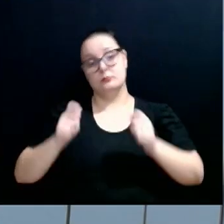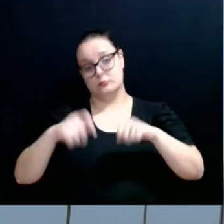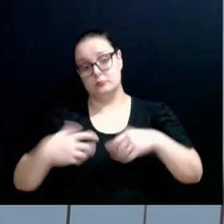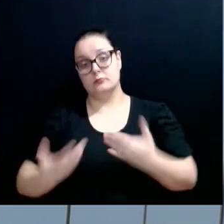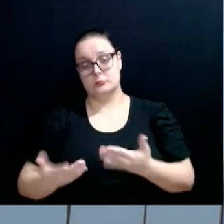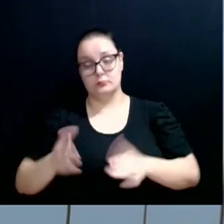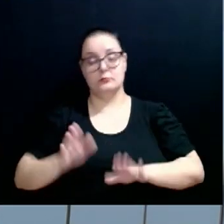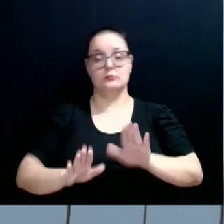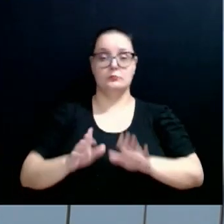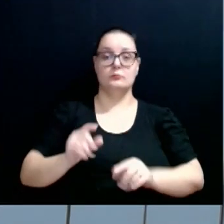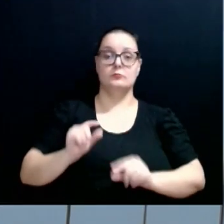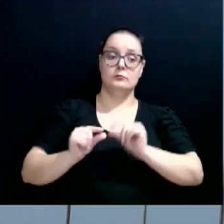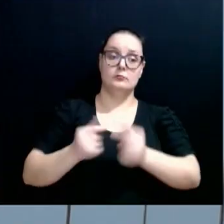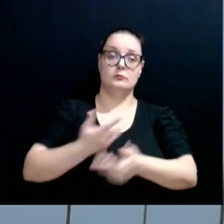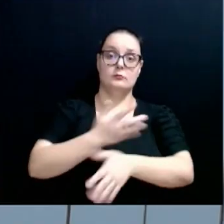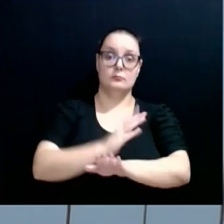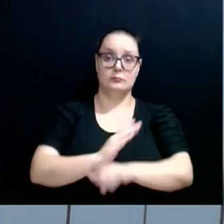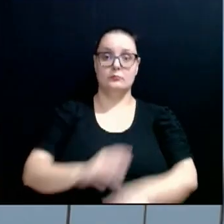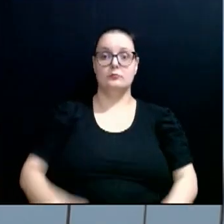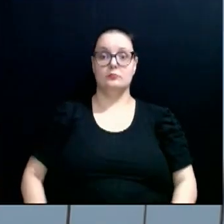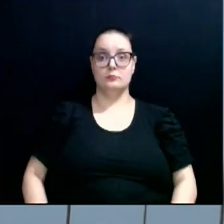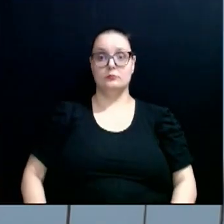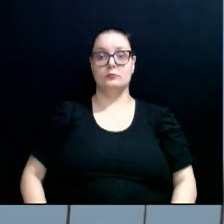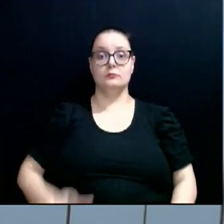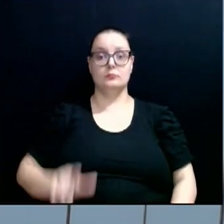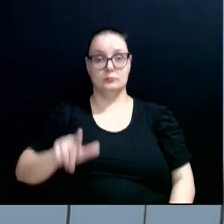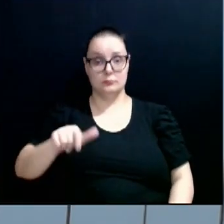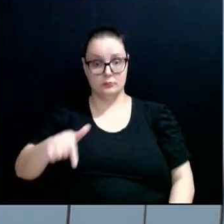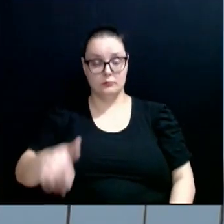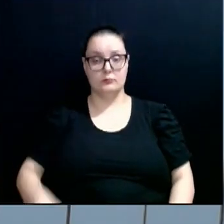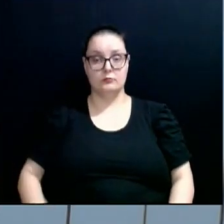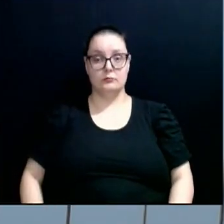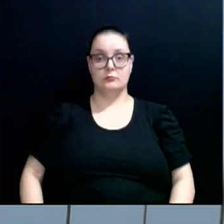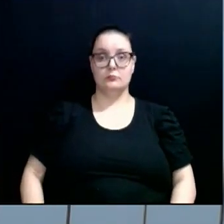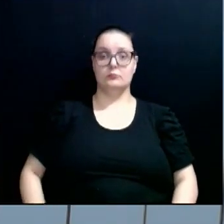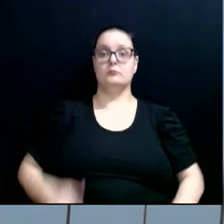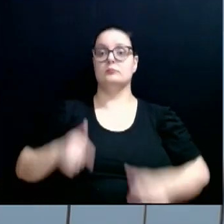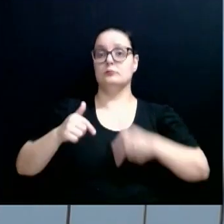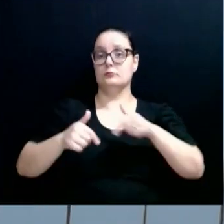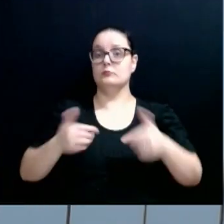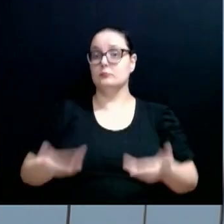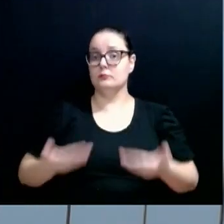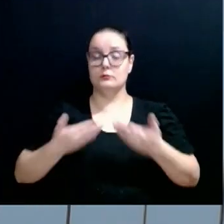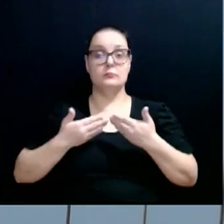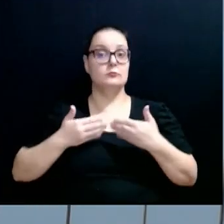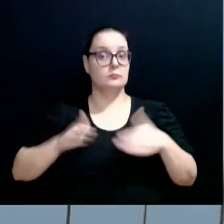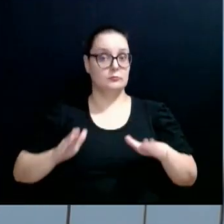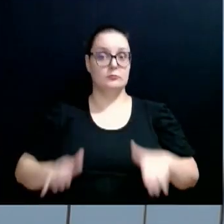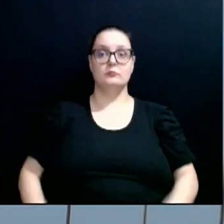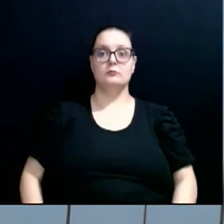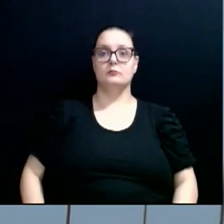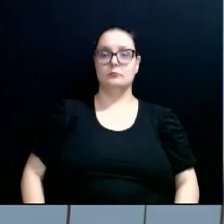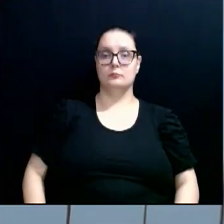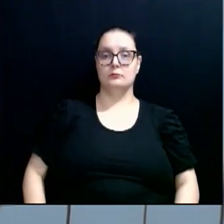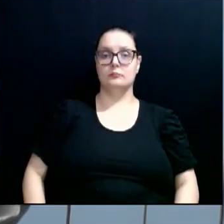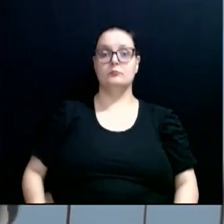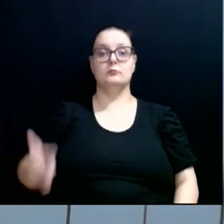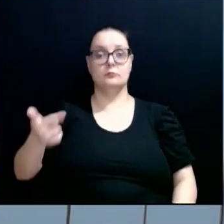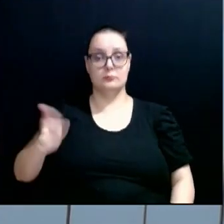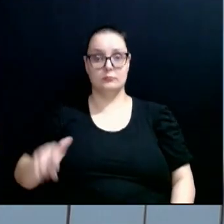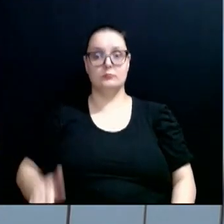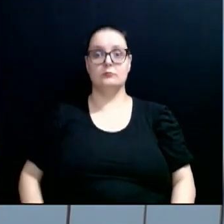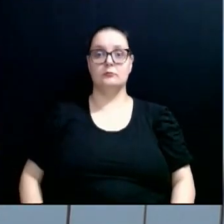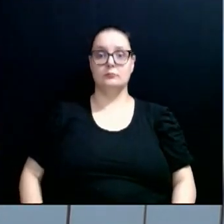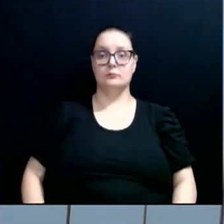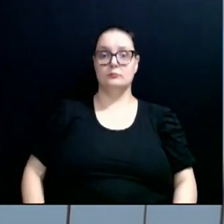deserta. E aí depois você vem aí com um trabalho desse, abrindo aí novamente para sugestões